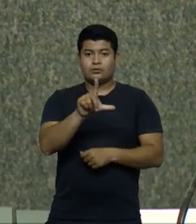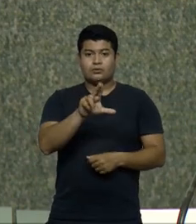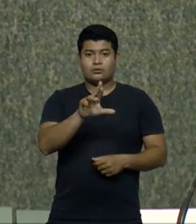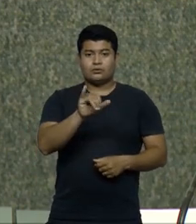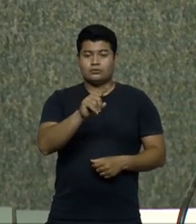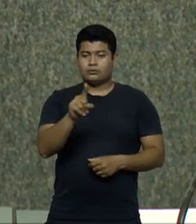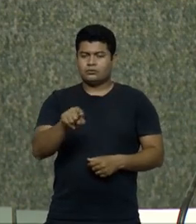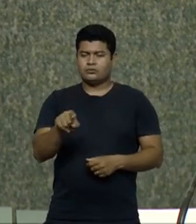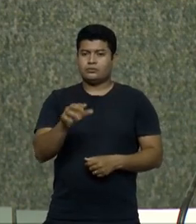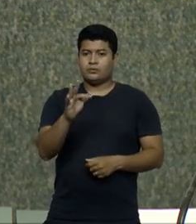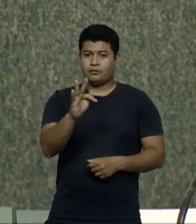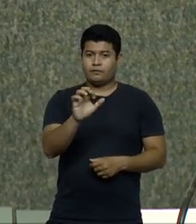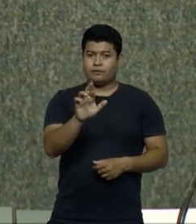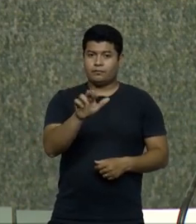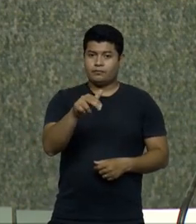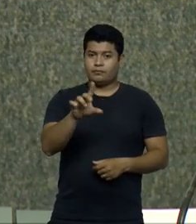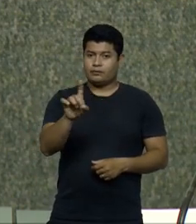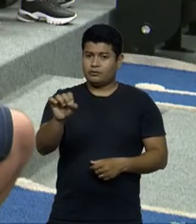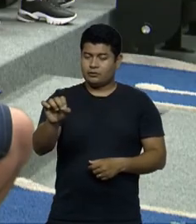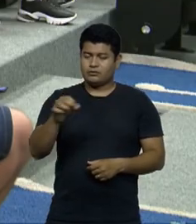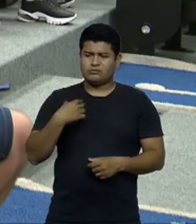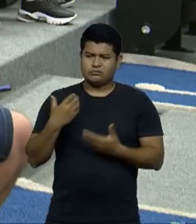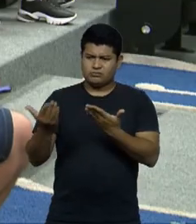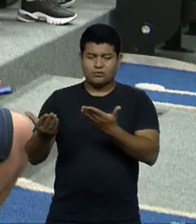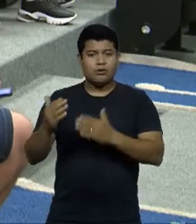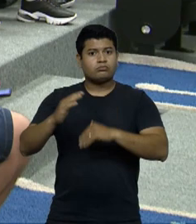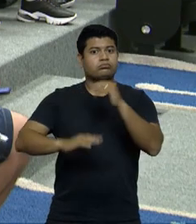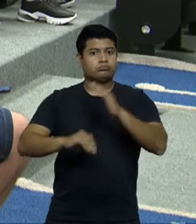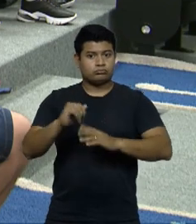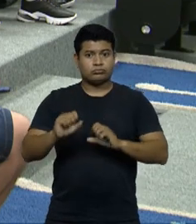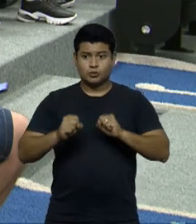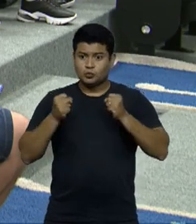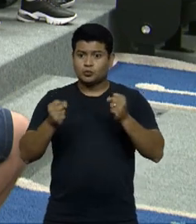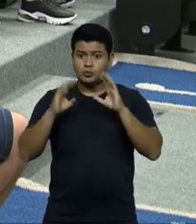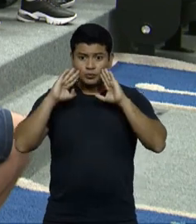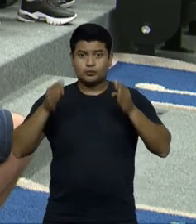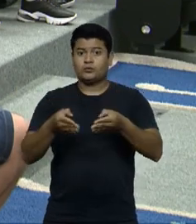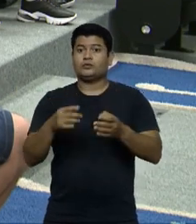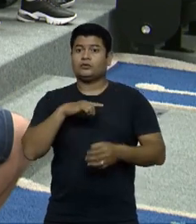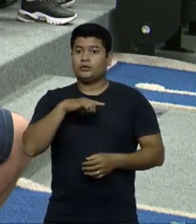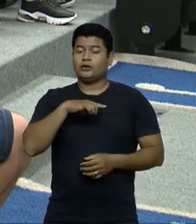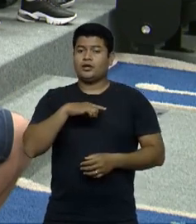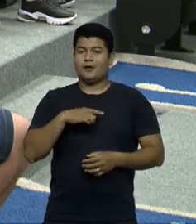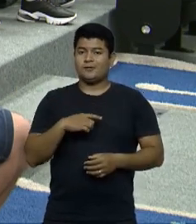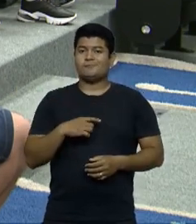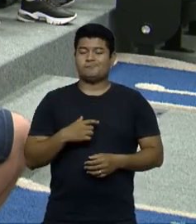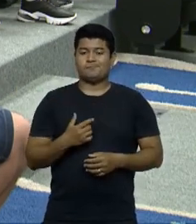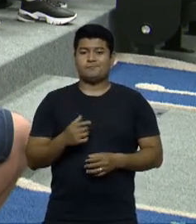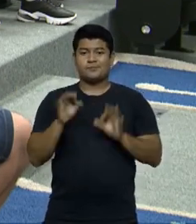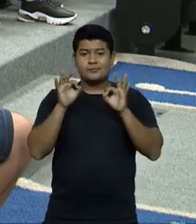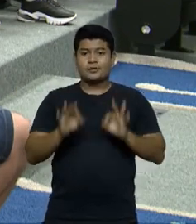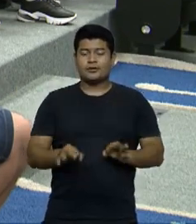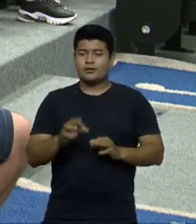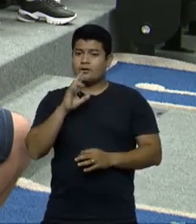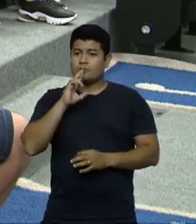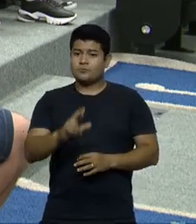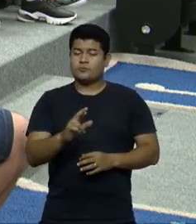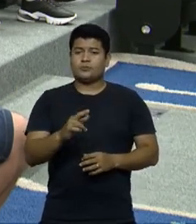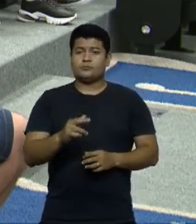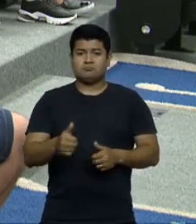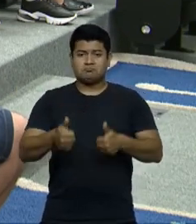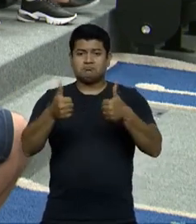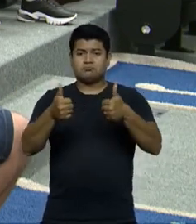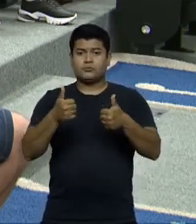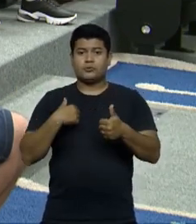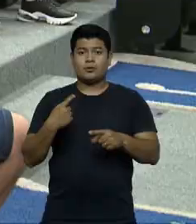em colega muito competente extremamente dedicado e tenho certeza que ele dará as respostas da medida do possível porque nós